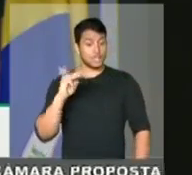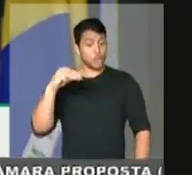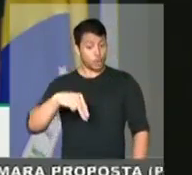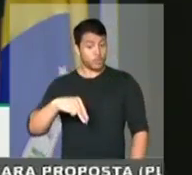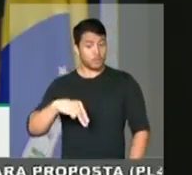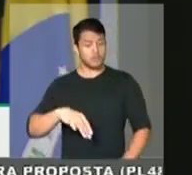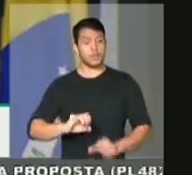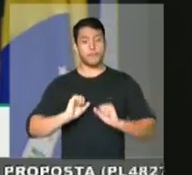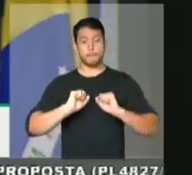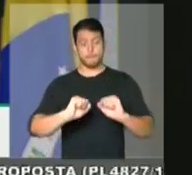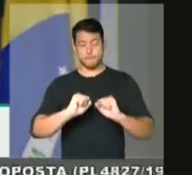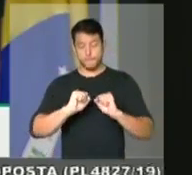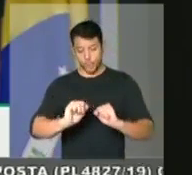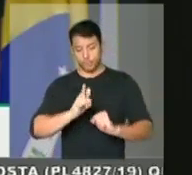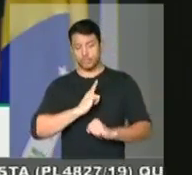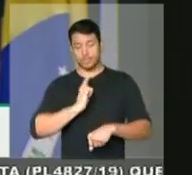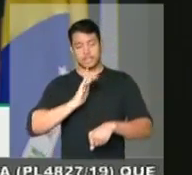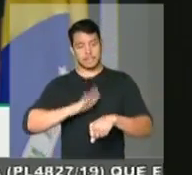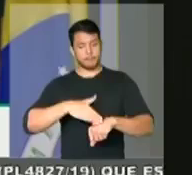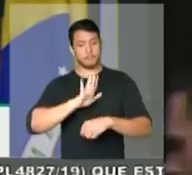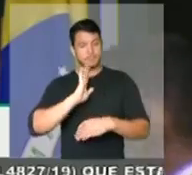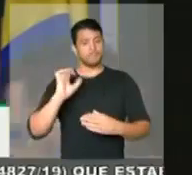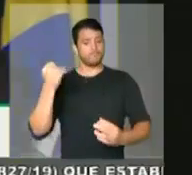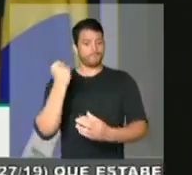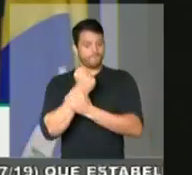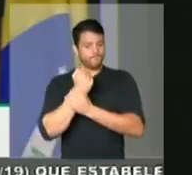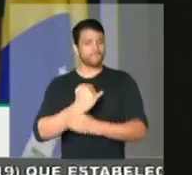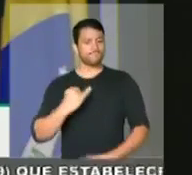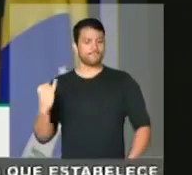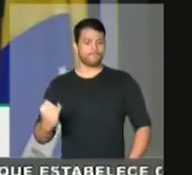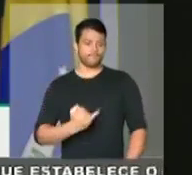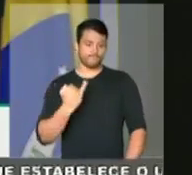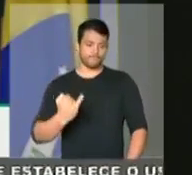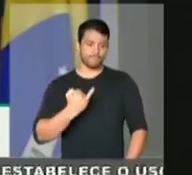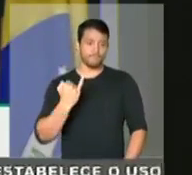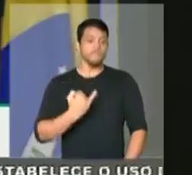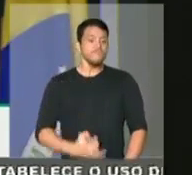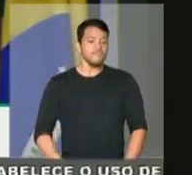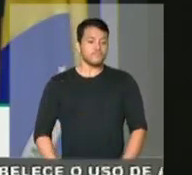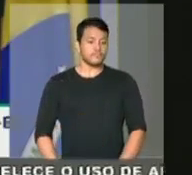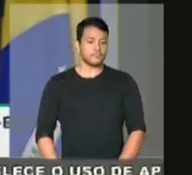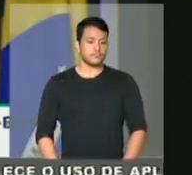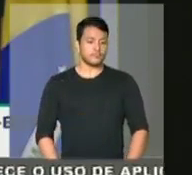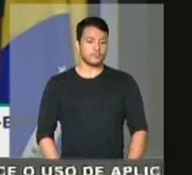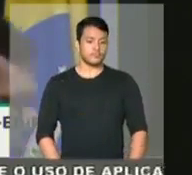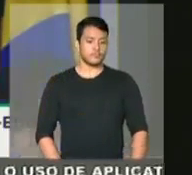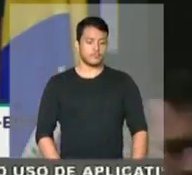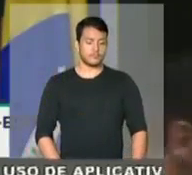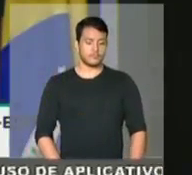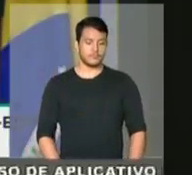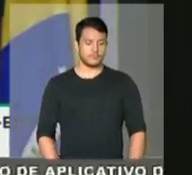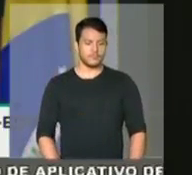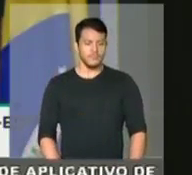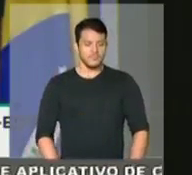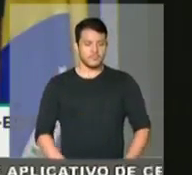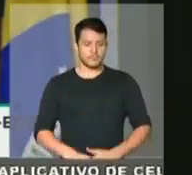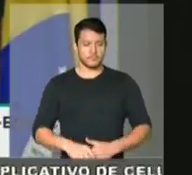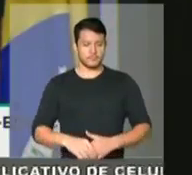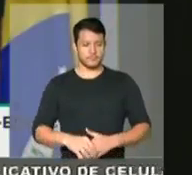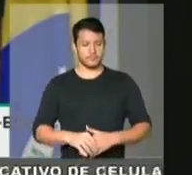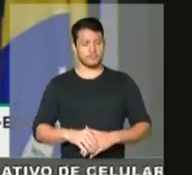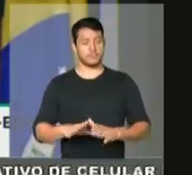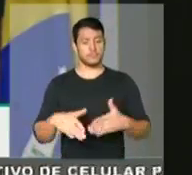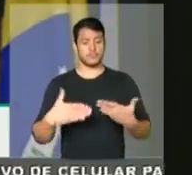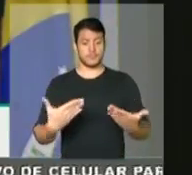potencial de segurança relevante, a despeito das melhores práticas empregadas e